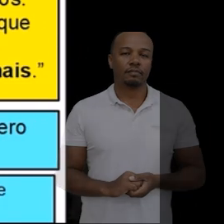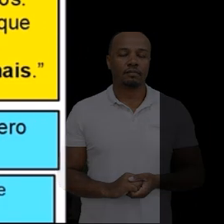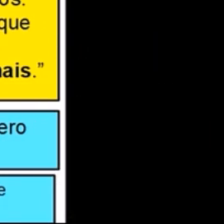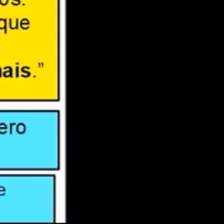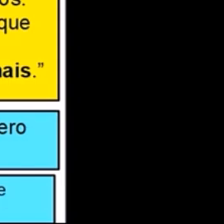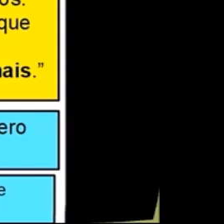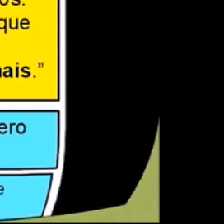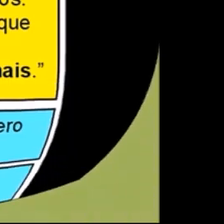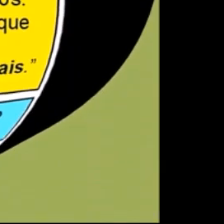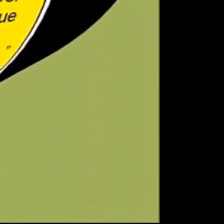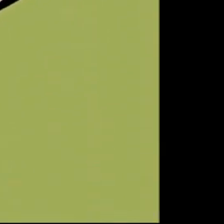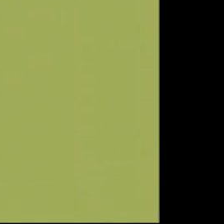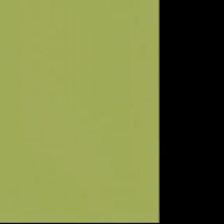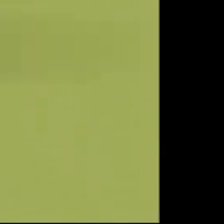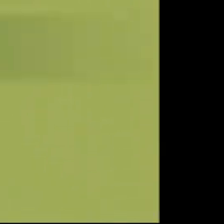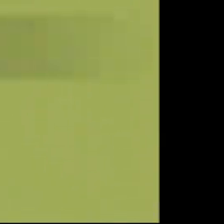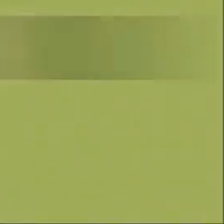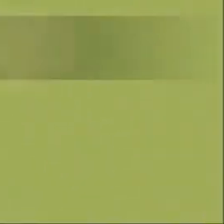ao nascer.